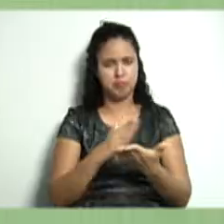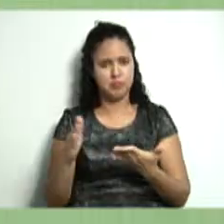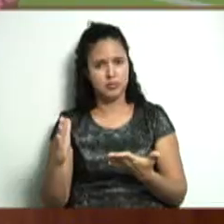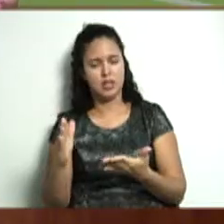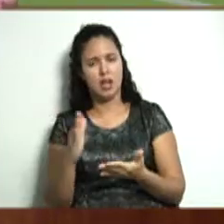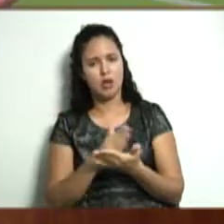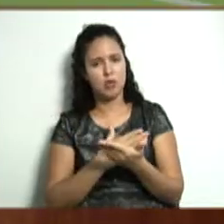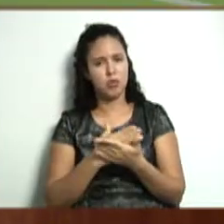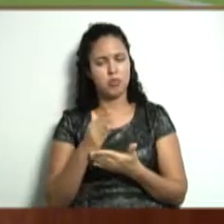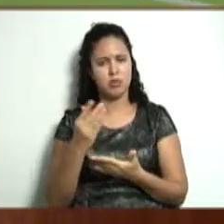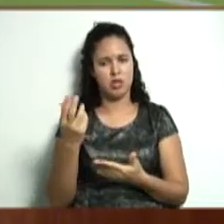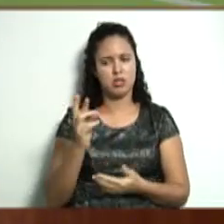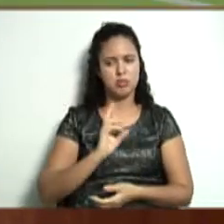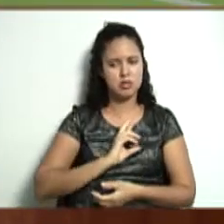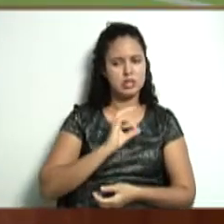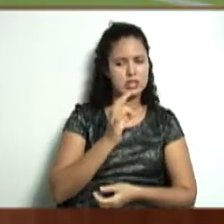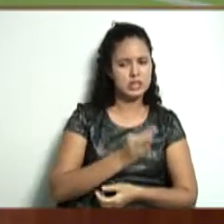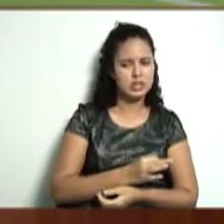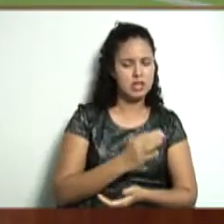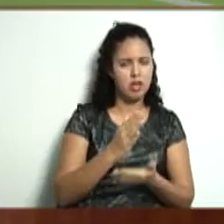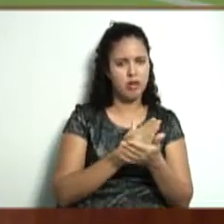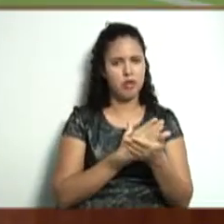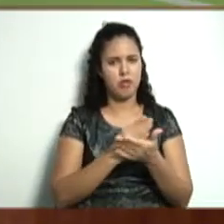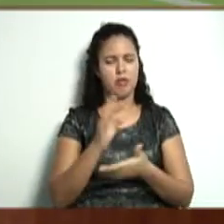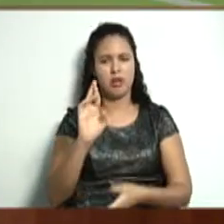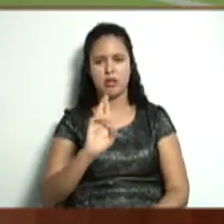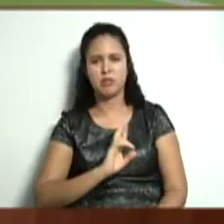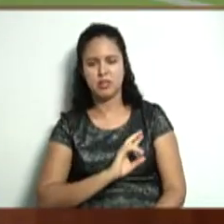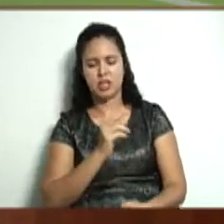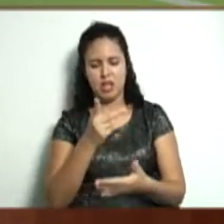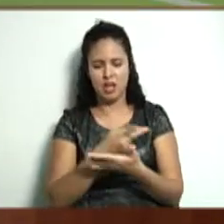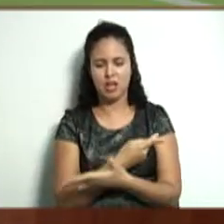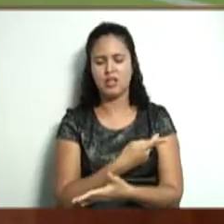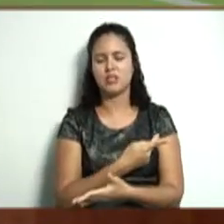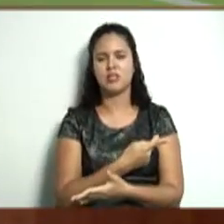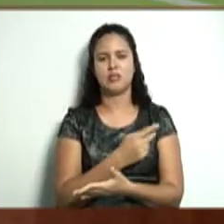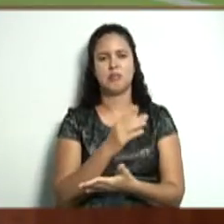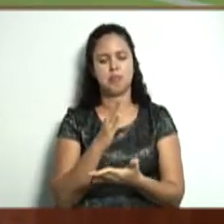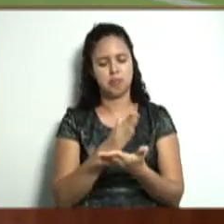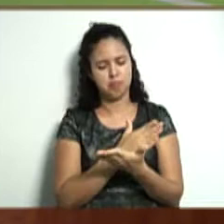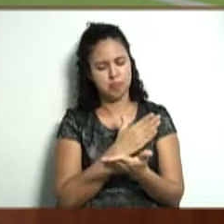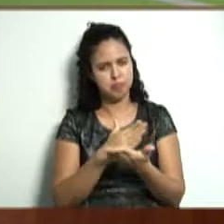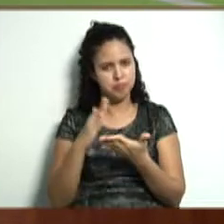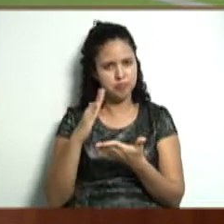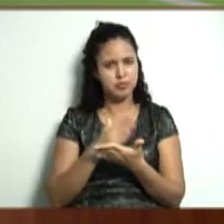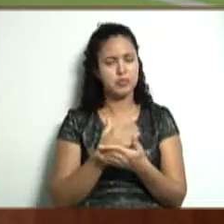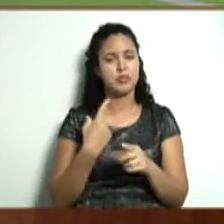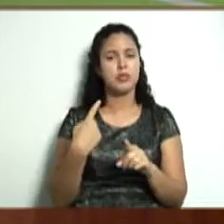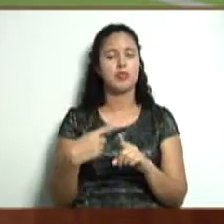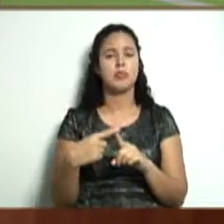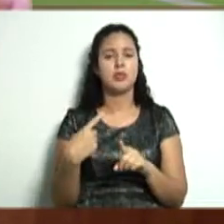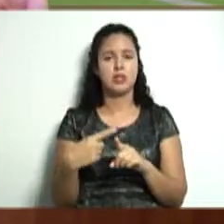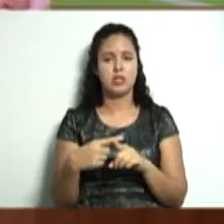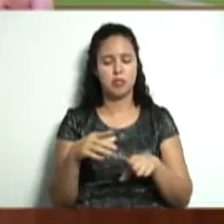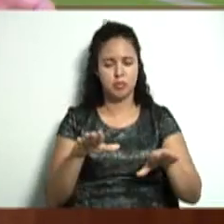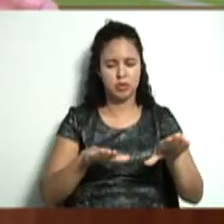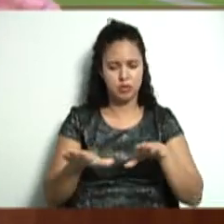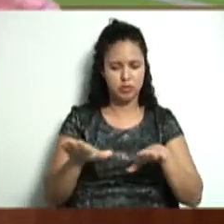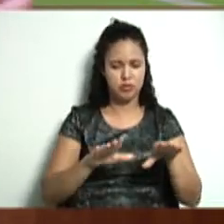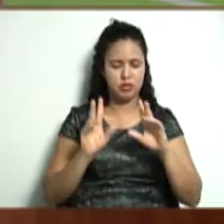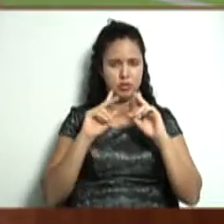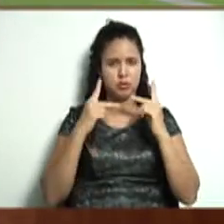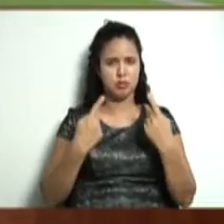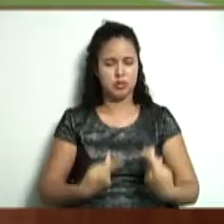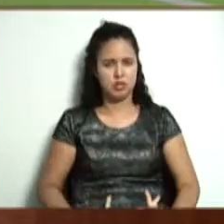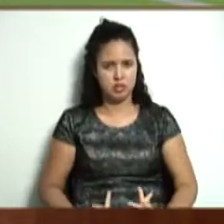disseram que está correto e outras pessoas disseram que está errado. Talvez porque viram aqui movimento